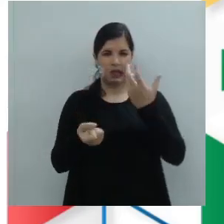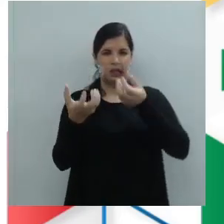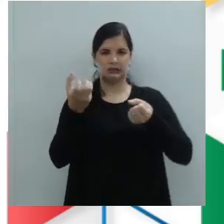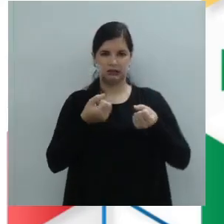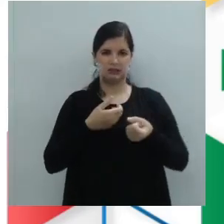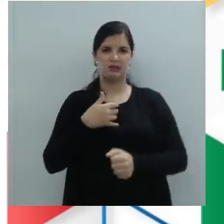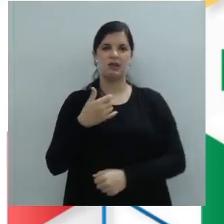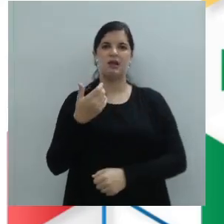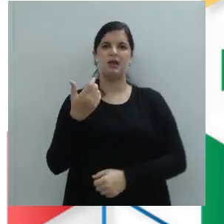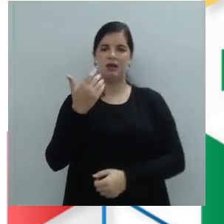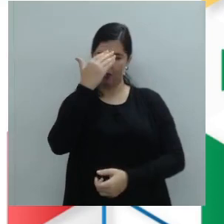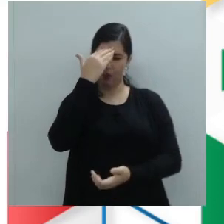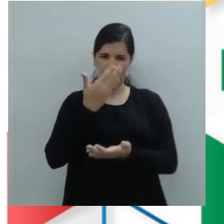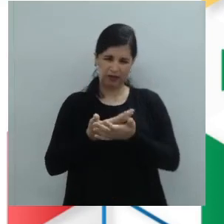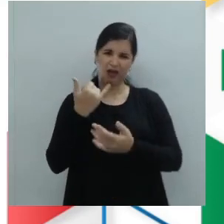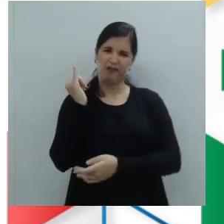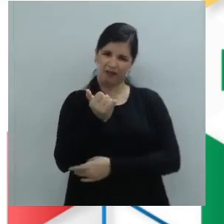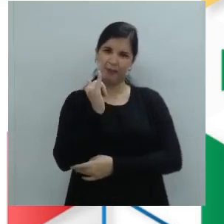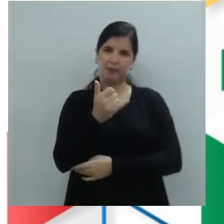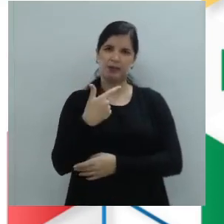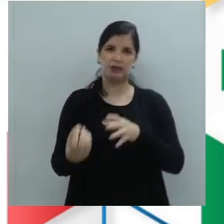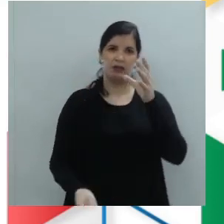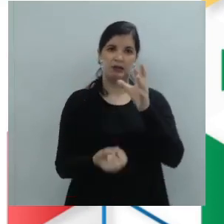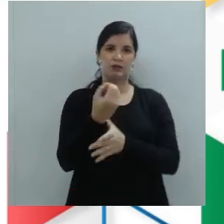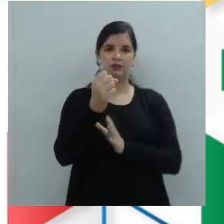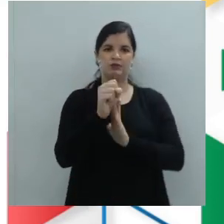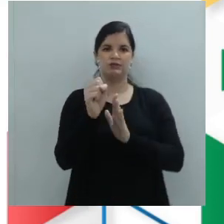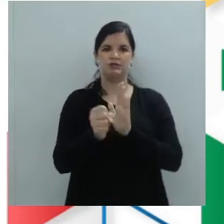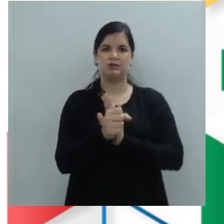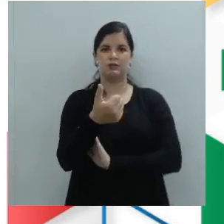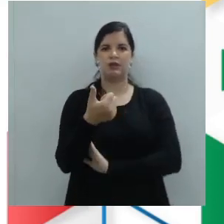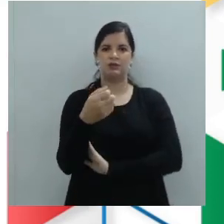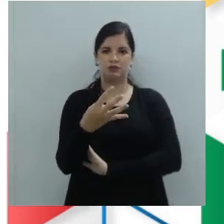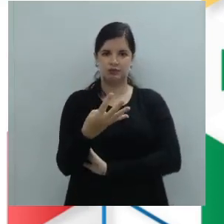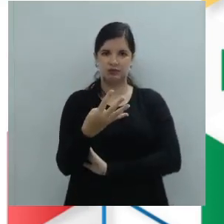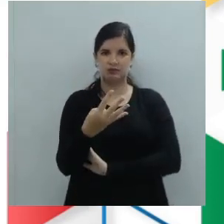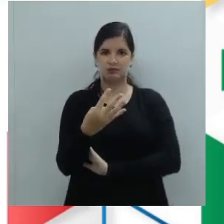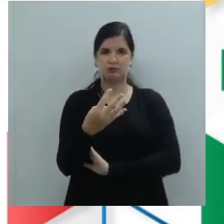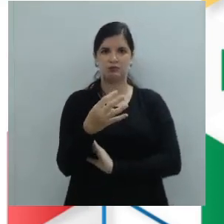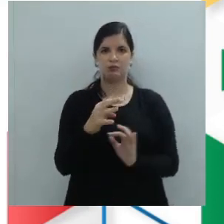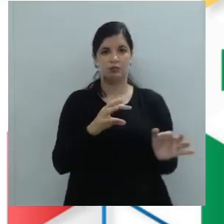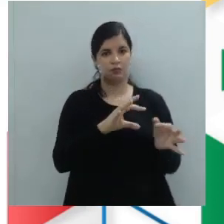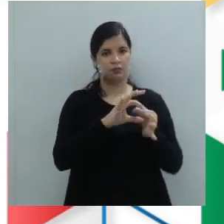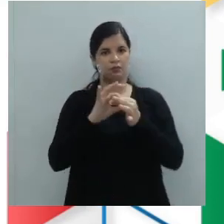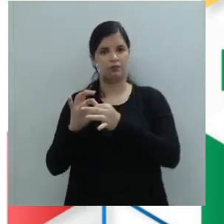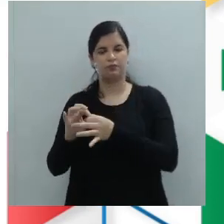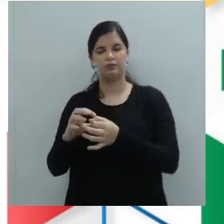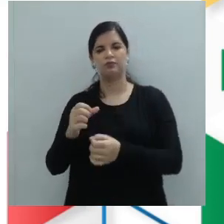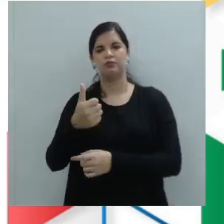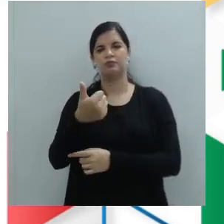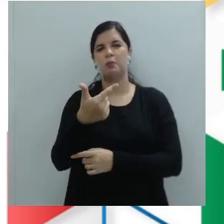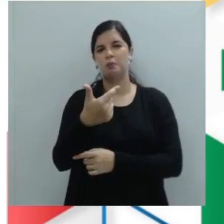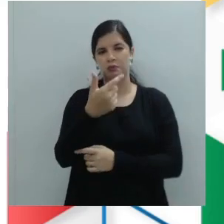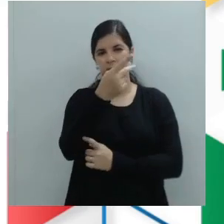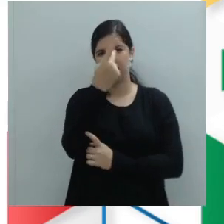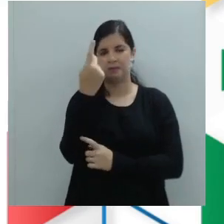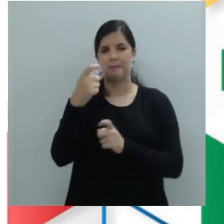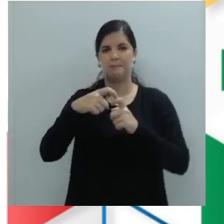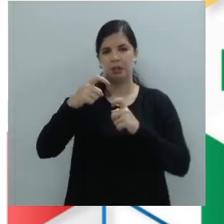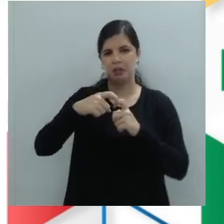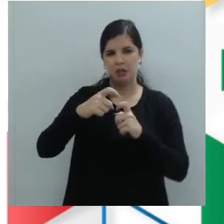afirmem que ela surgiu no século XIV por meio da união de 12 seres que são médicos,